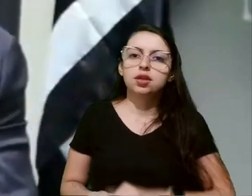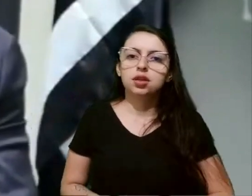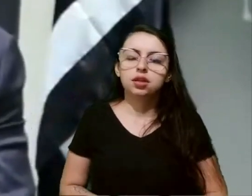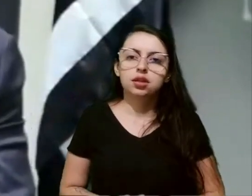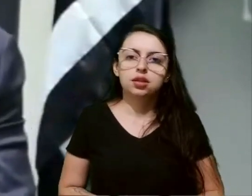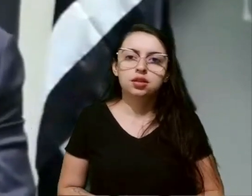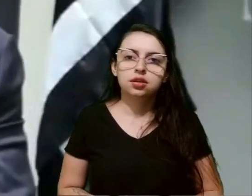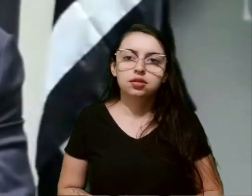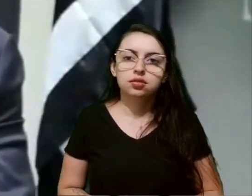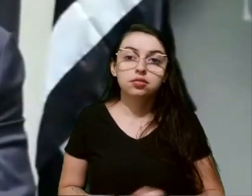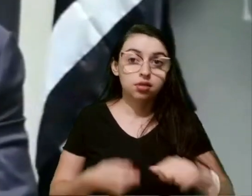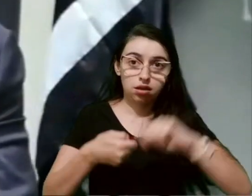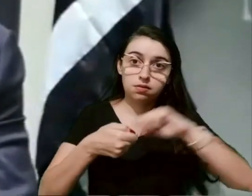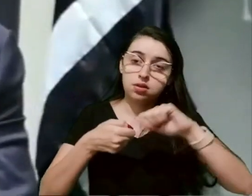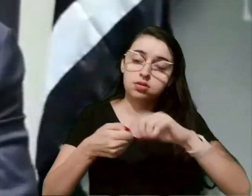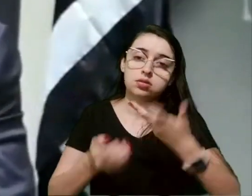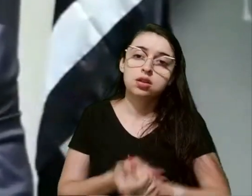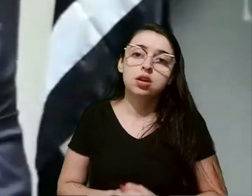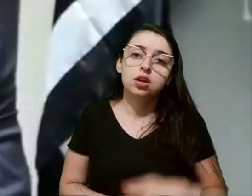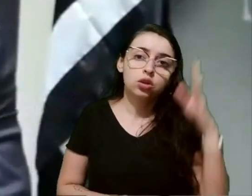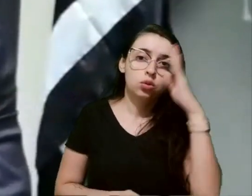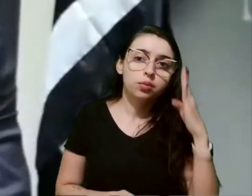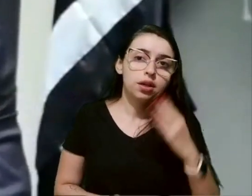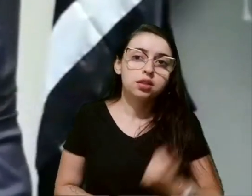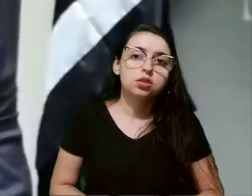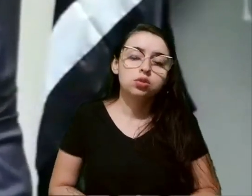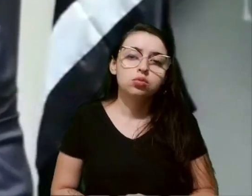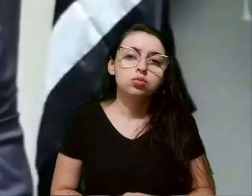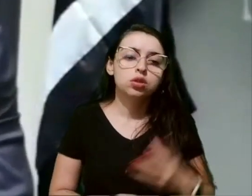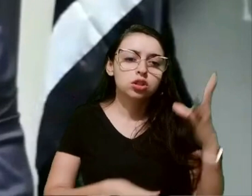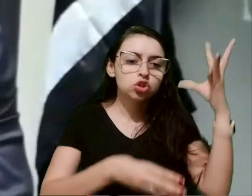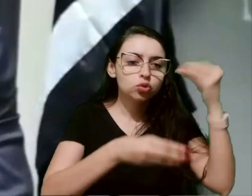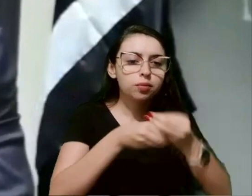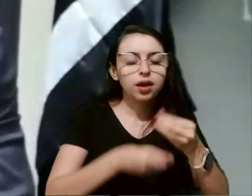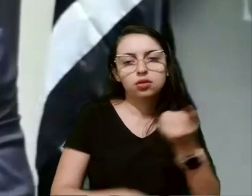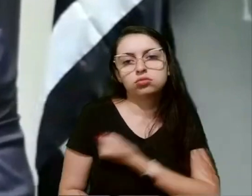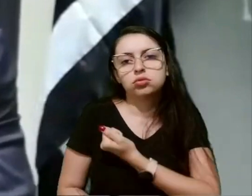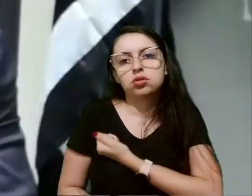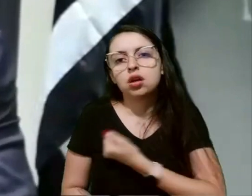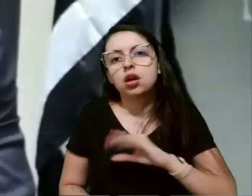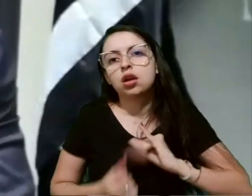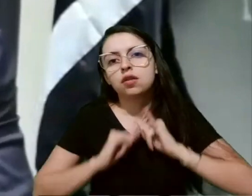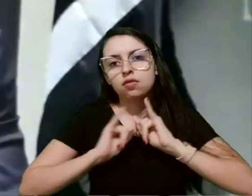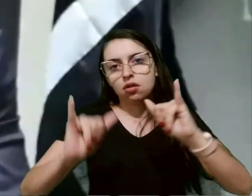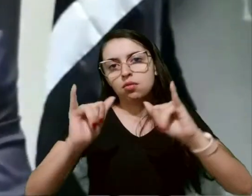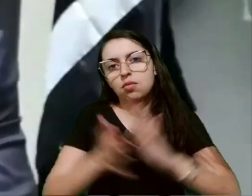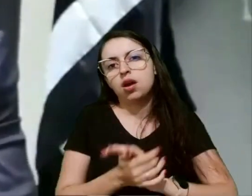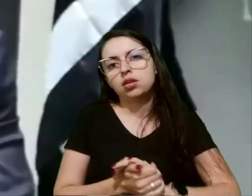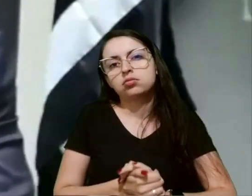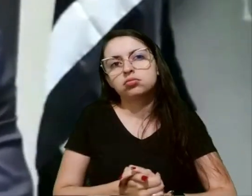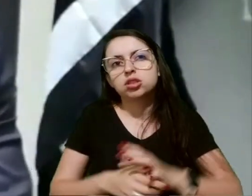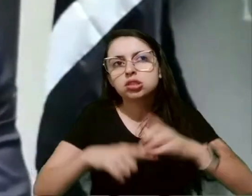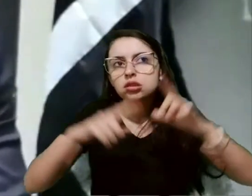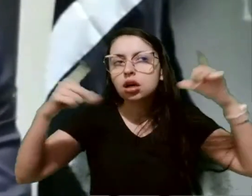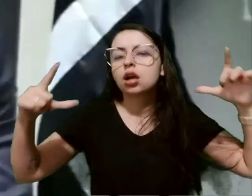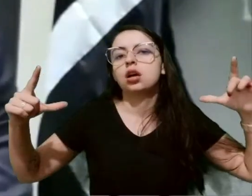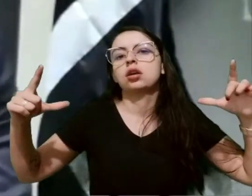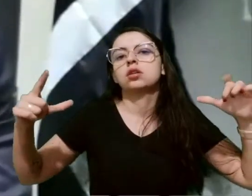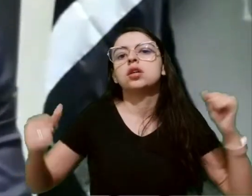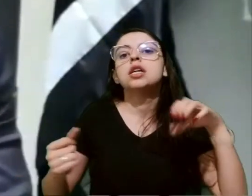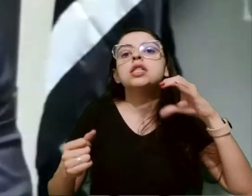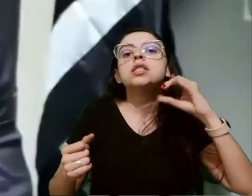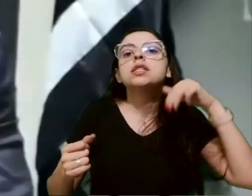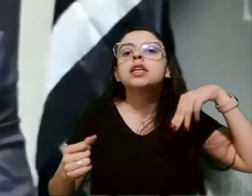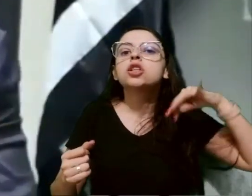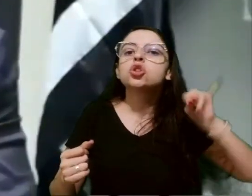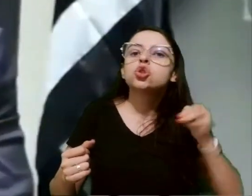a realidade funciona. No Brasil, quando a gente pega os números que são divulgados, consolidados, as grandes taxas consolidadas pelo